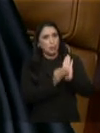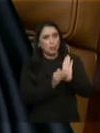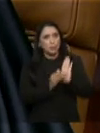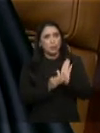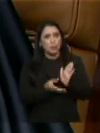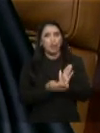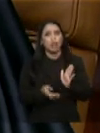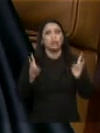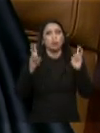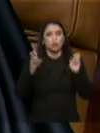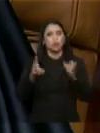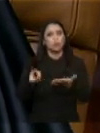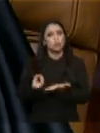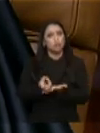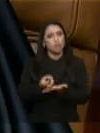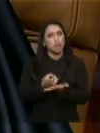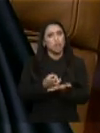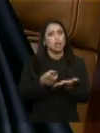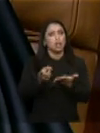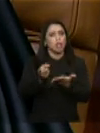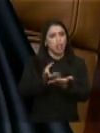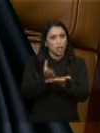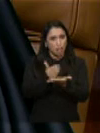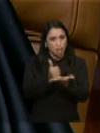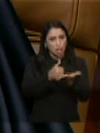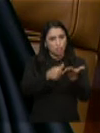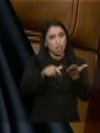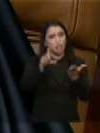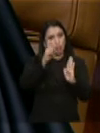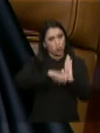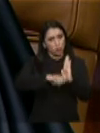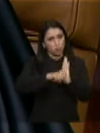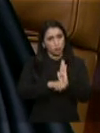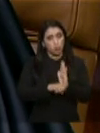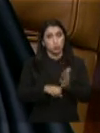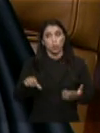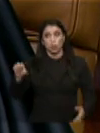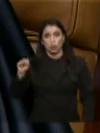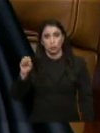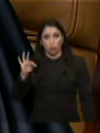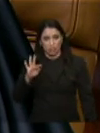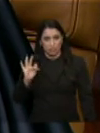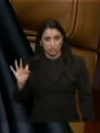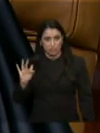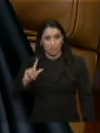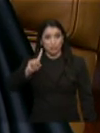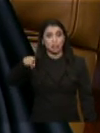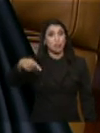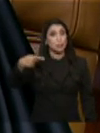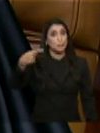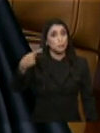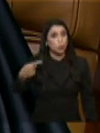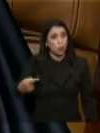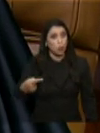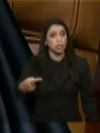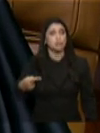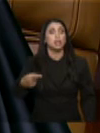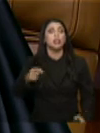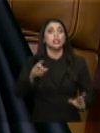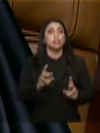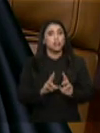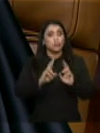recolhimento. O fato de o Supremo Tribunal Federal posteriormente manifestar-se em sentido oposto à